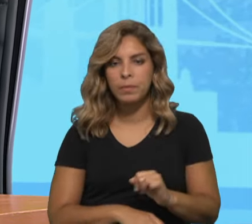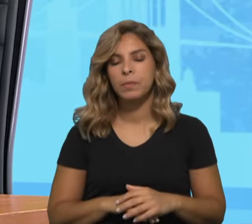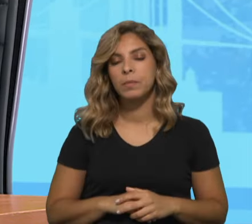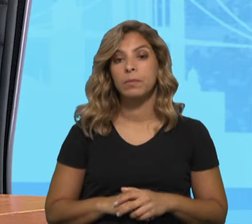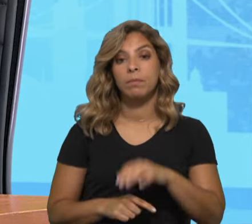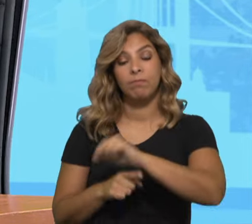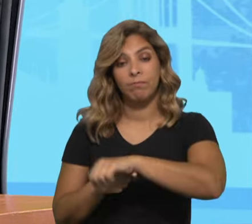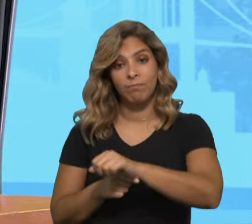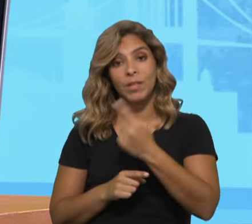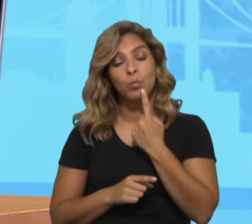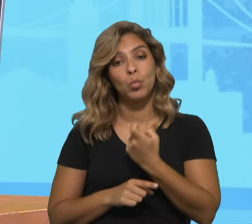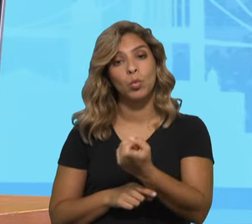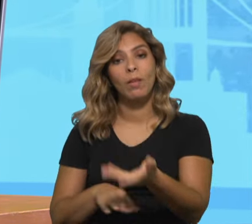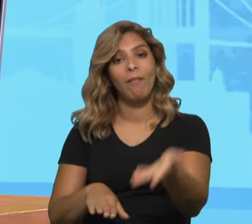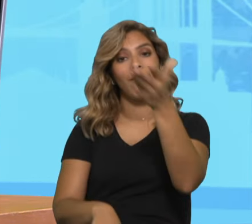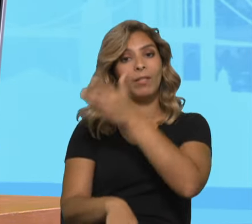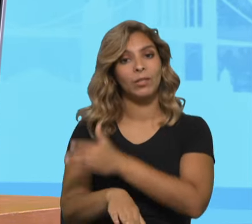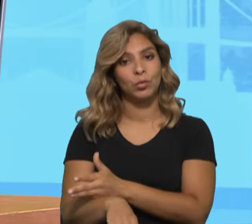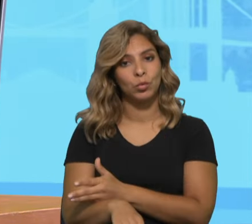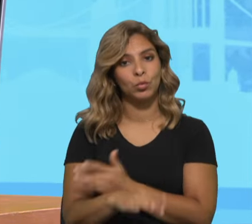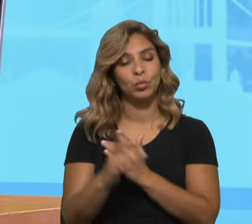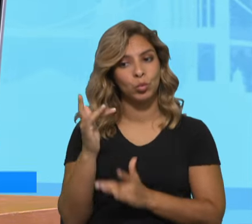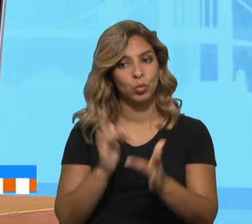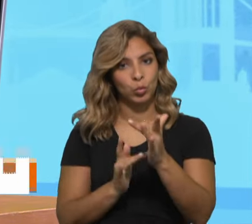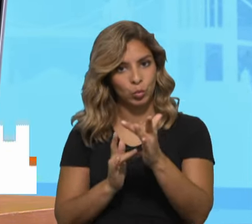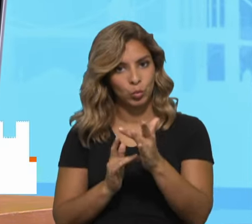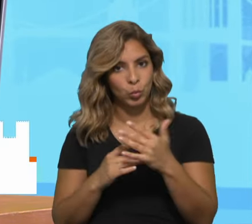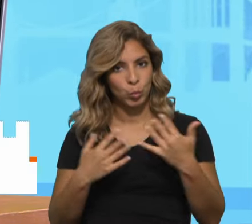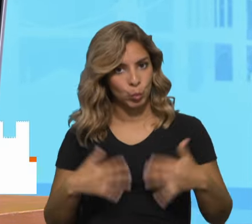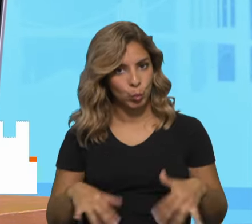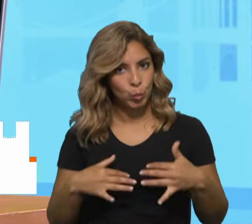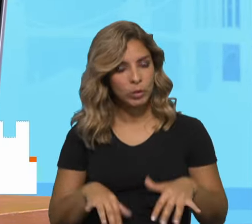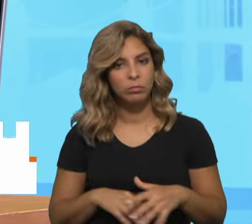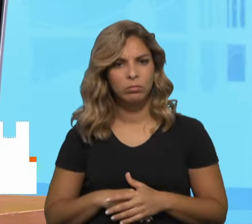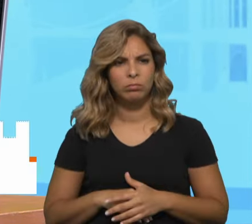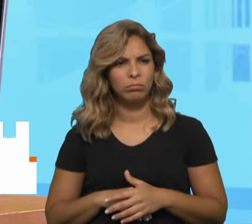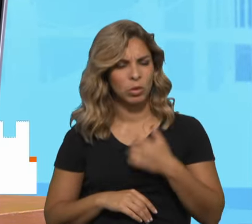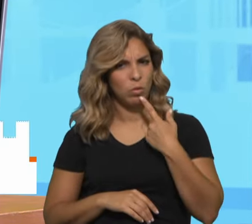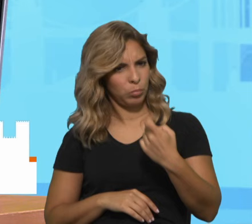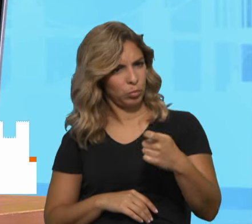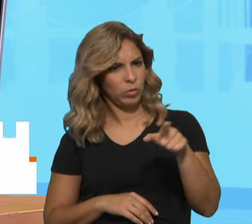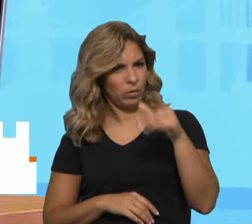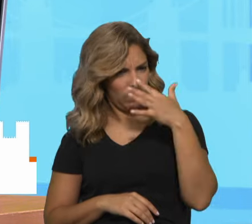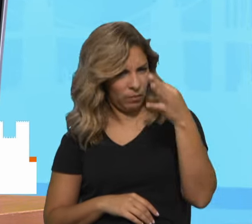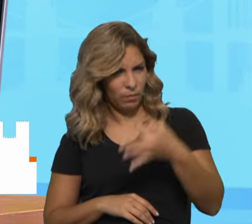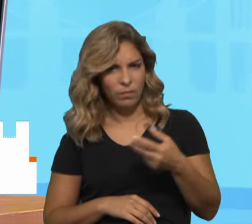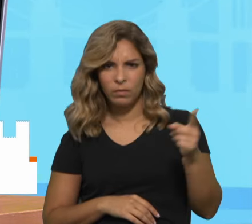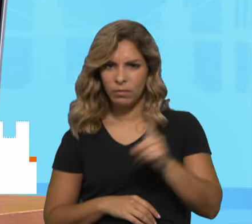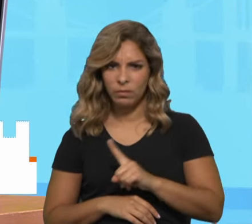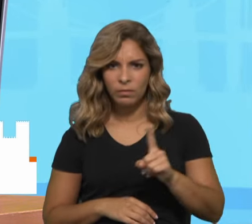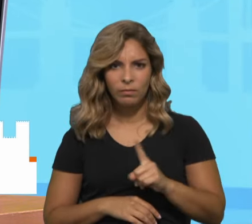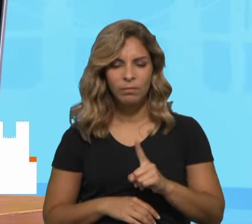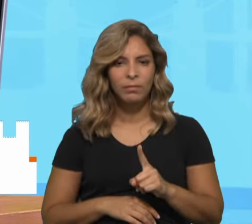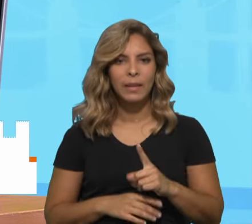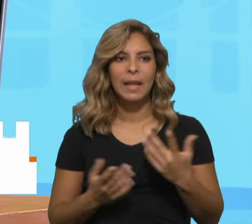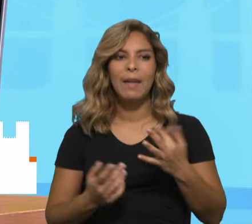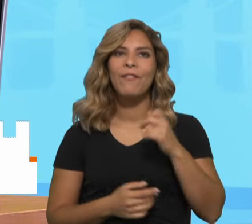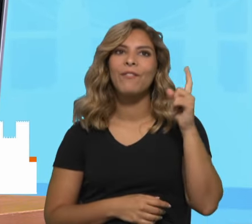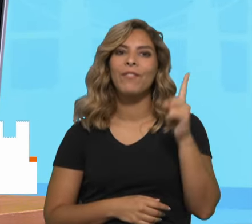de Jesus, tão incisiva, não tendes fé, não é? Portanto, claro que a fé aí não quer